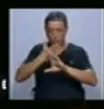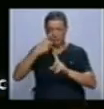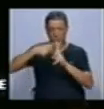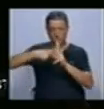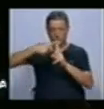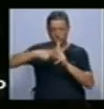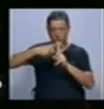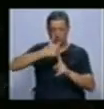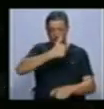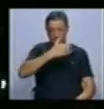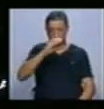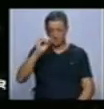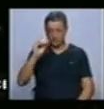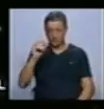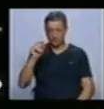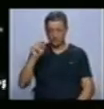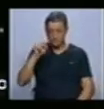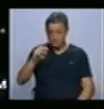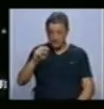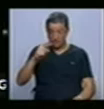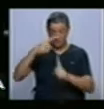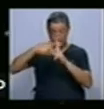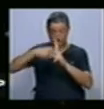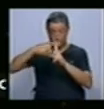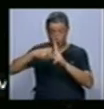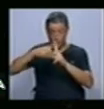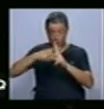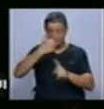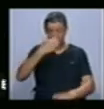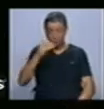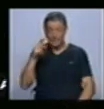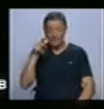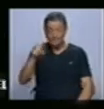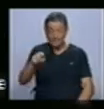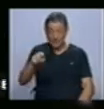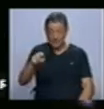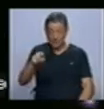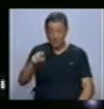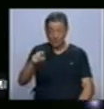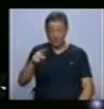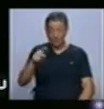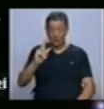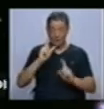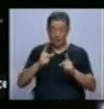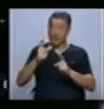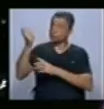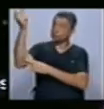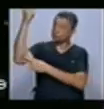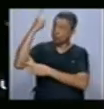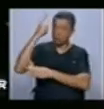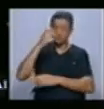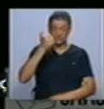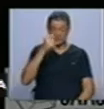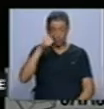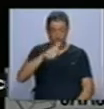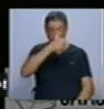ordem dos 50 mil graus Celsius. Para termos uma ideia, a temperatura à superfície do Sol é cerca de 5.500.